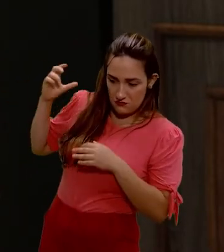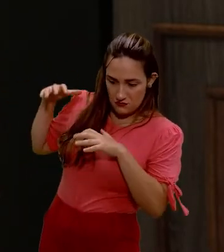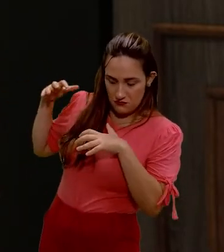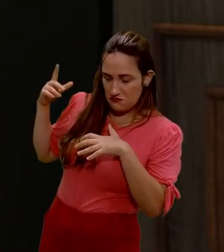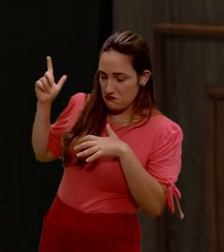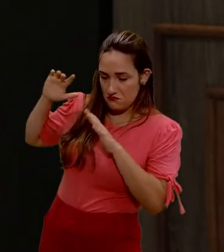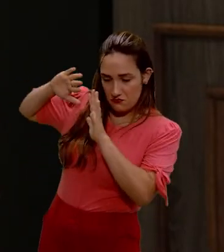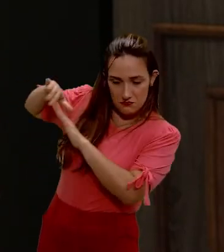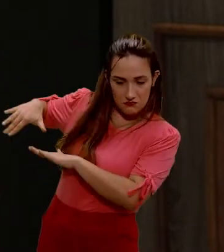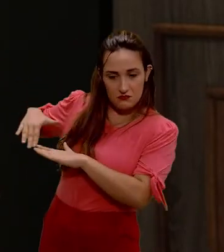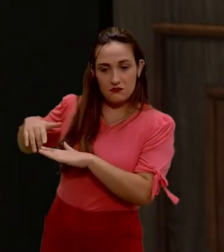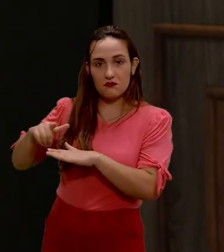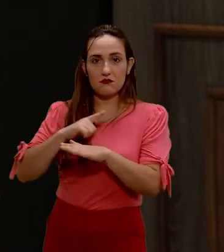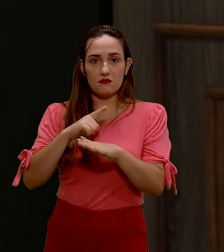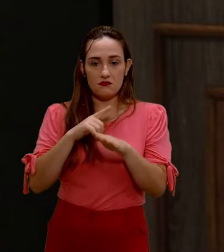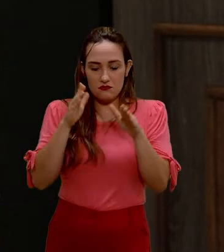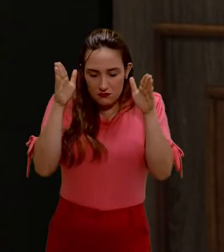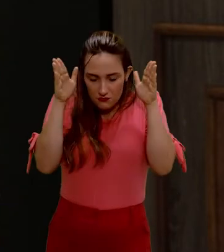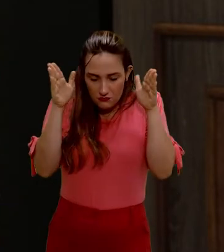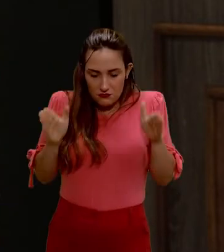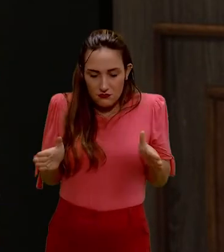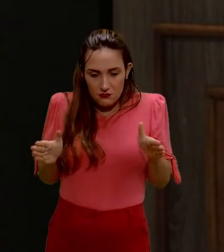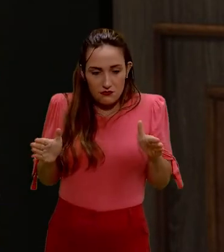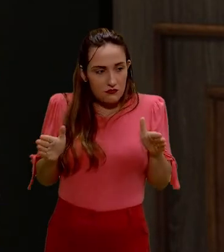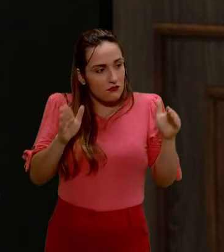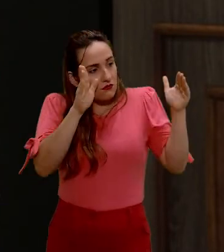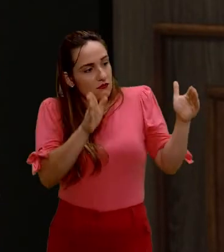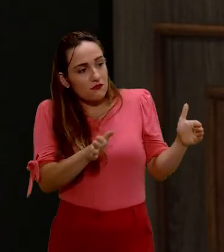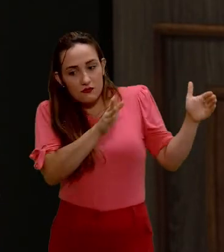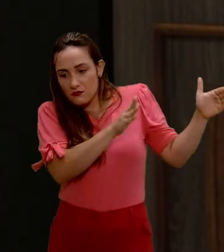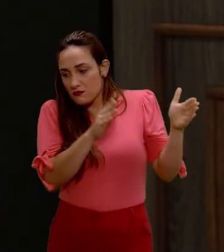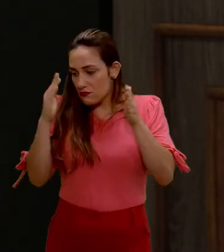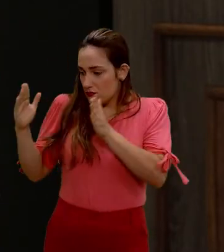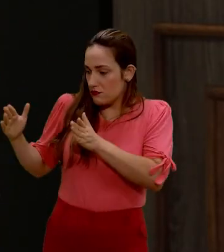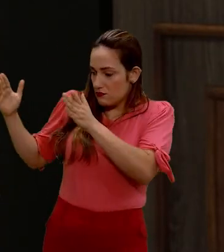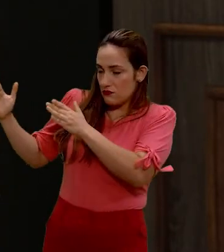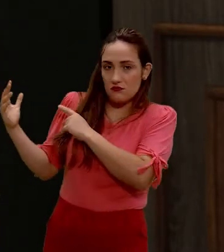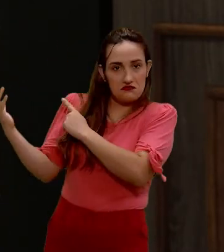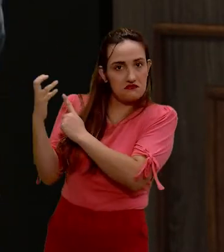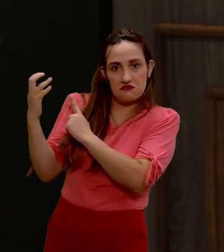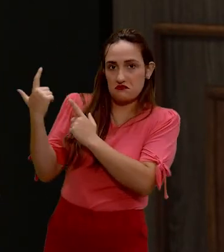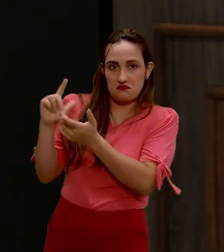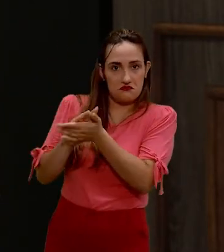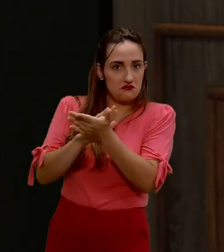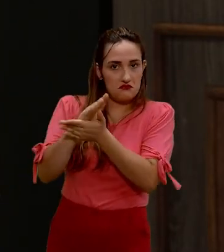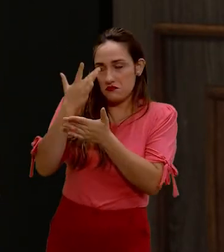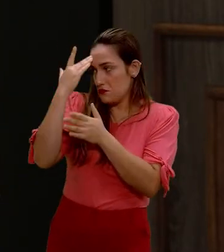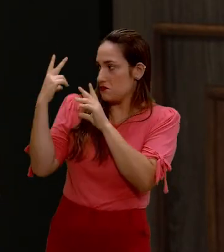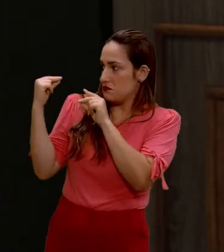As estações de trabalho são separadas, para que o colega não influencie no